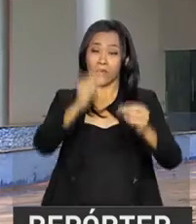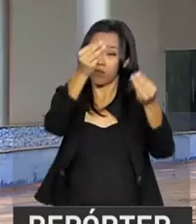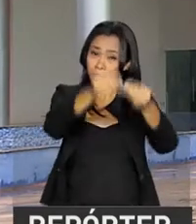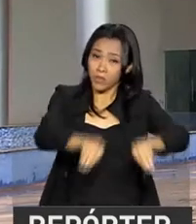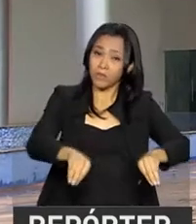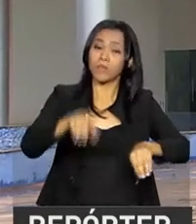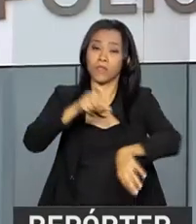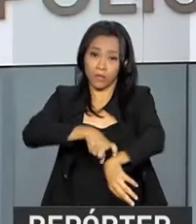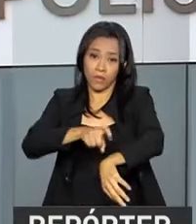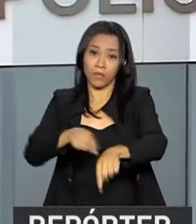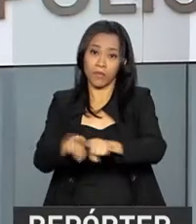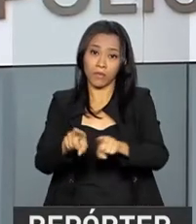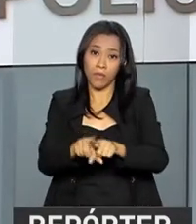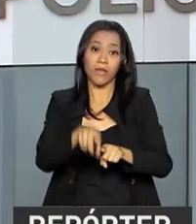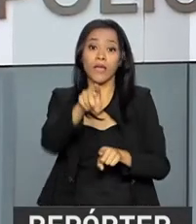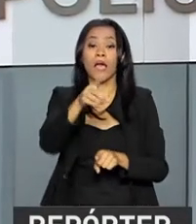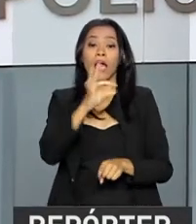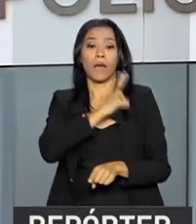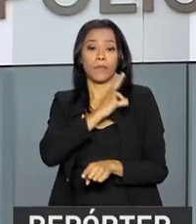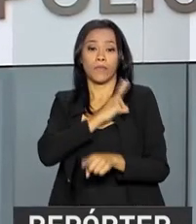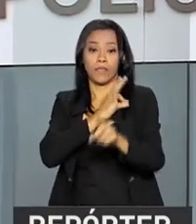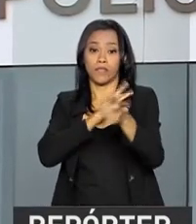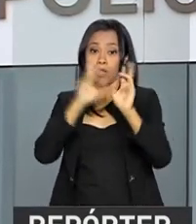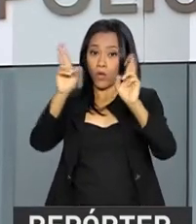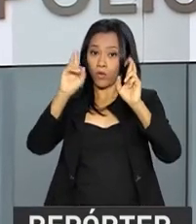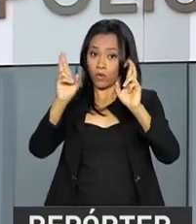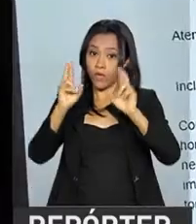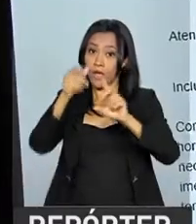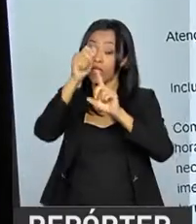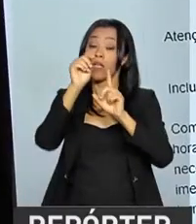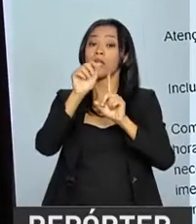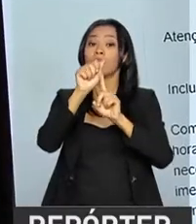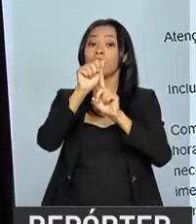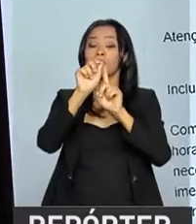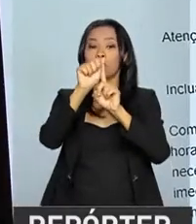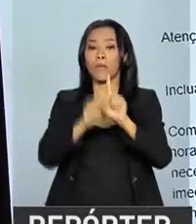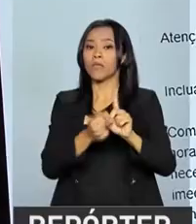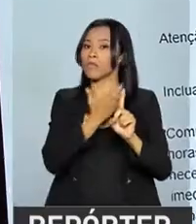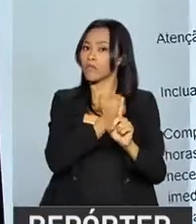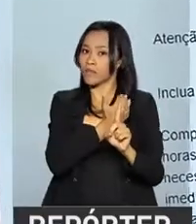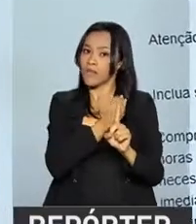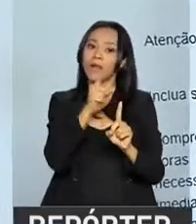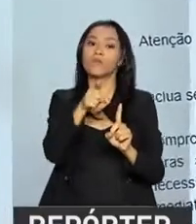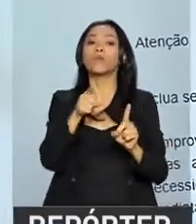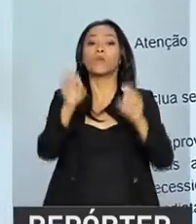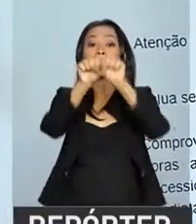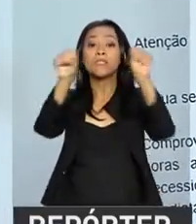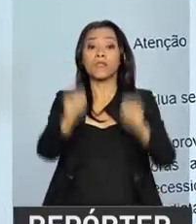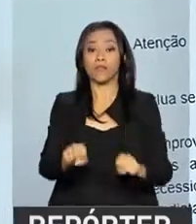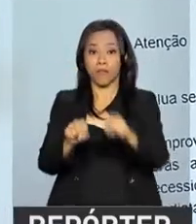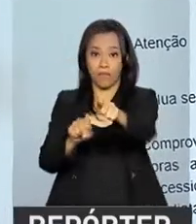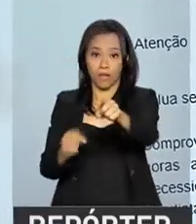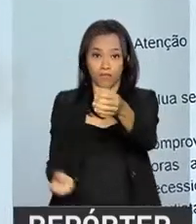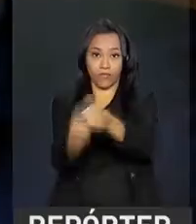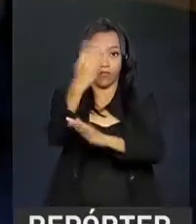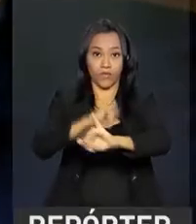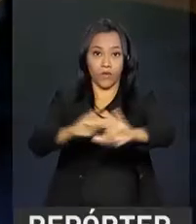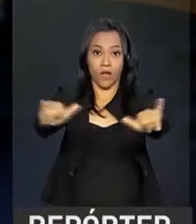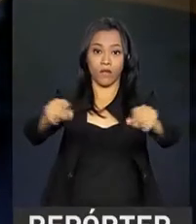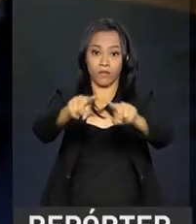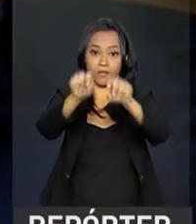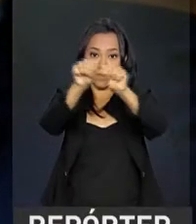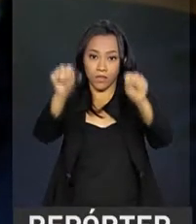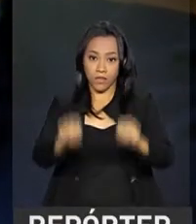este tempo a polícia rodoviária federal lançou no fim do mês passado um sistema chamado sinal ele funciona no endereço eletrônico